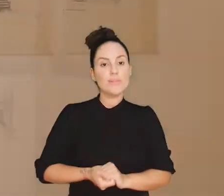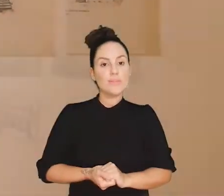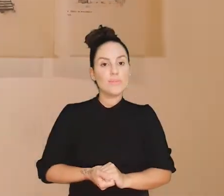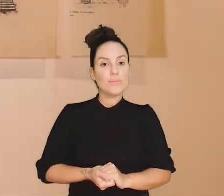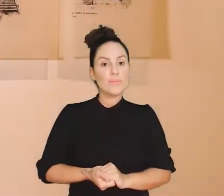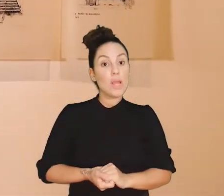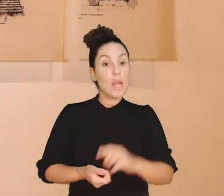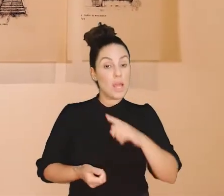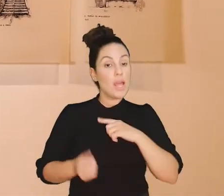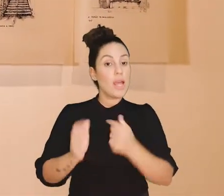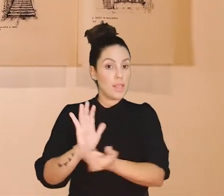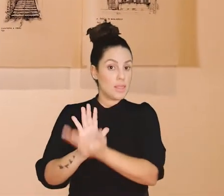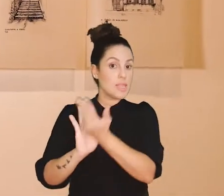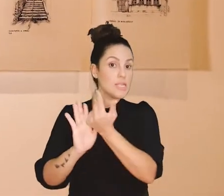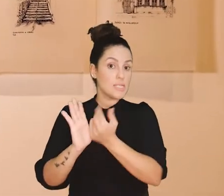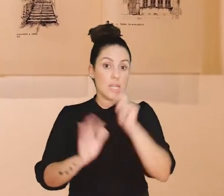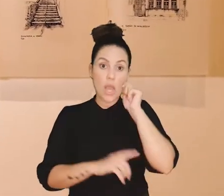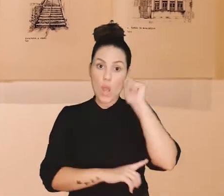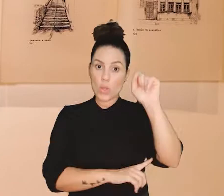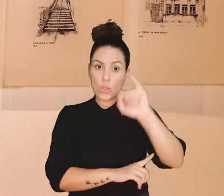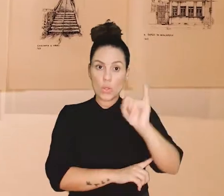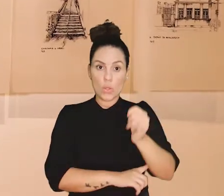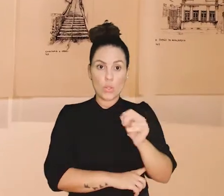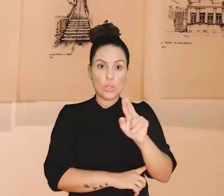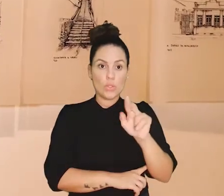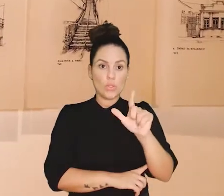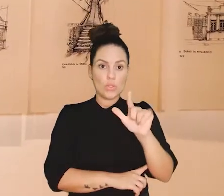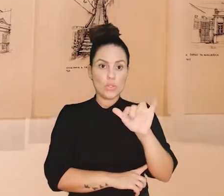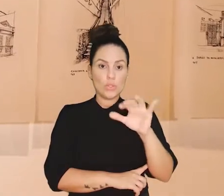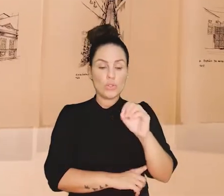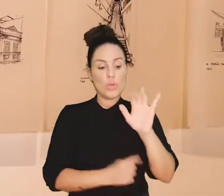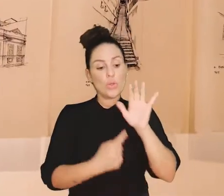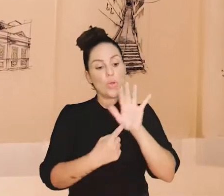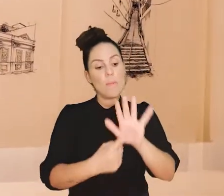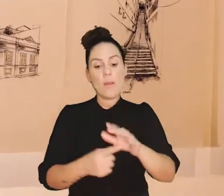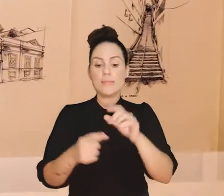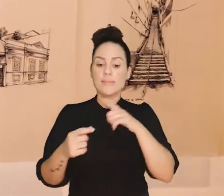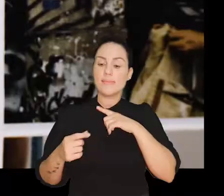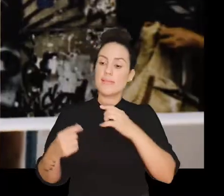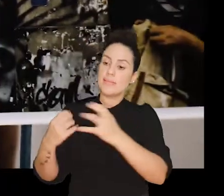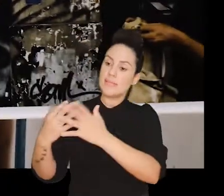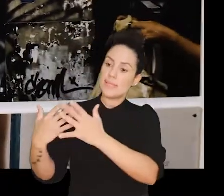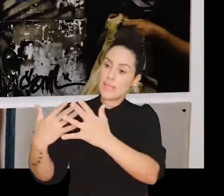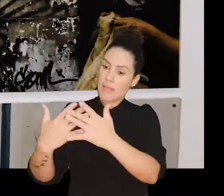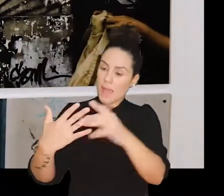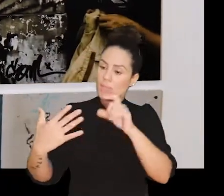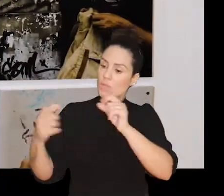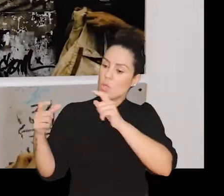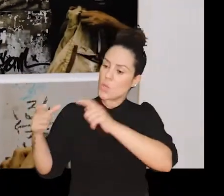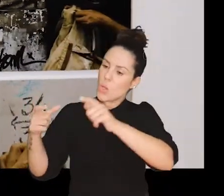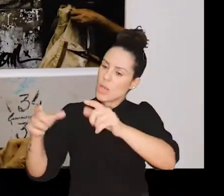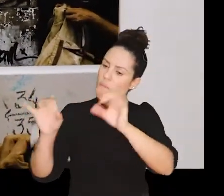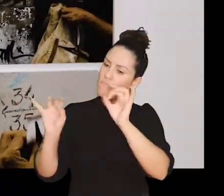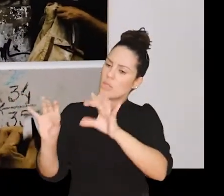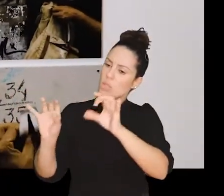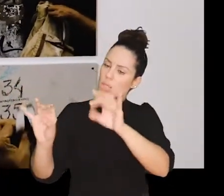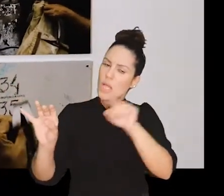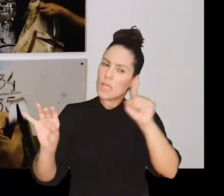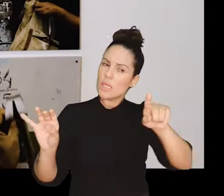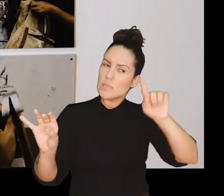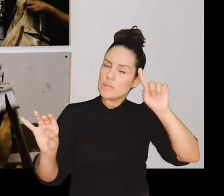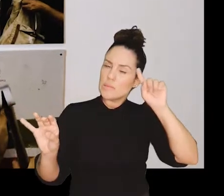Nesses desenhos de Júlio Tigre, ele mostra um pouco da cidade, de terrenos abandonados, e que ele, através dessas